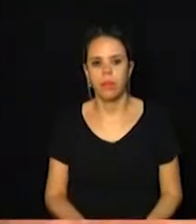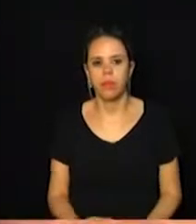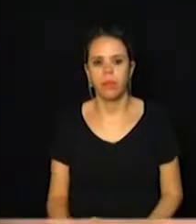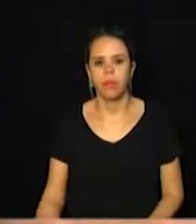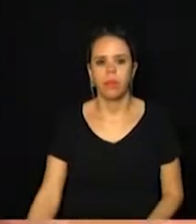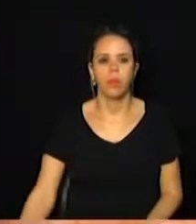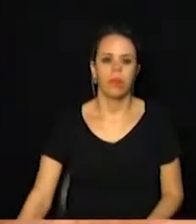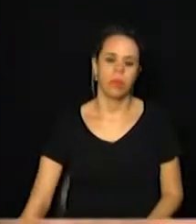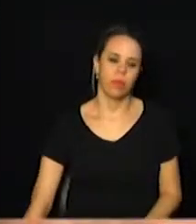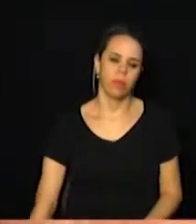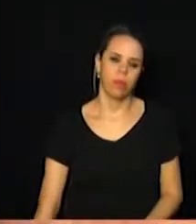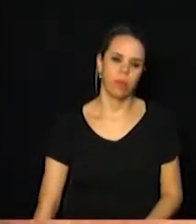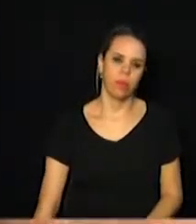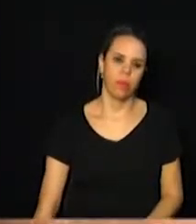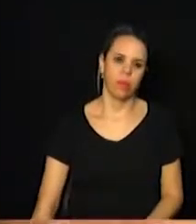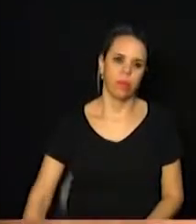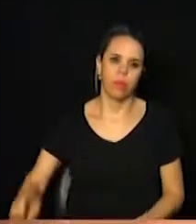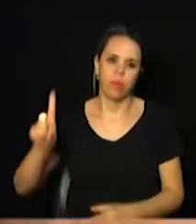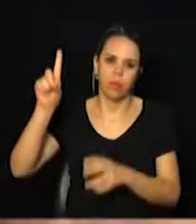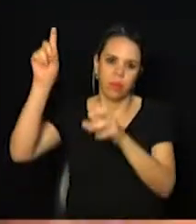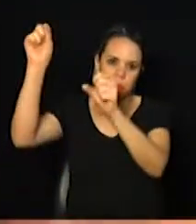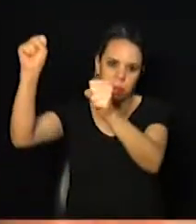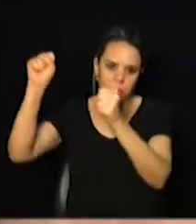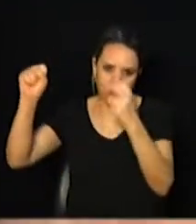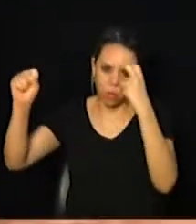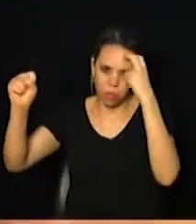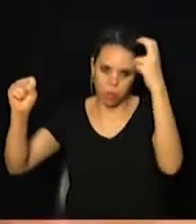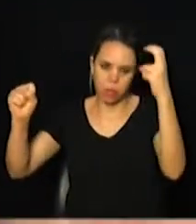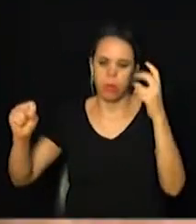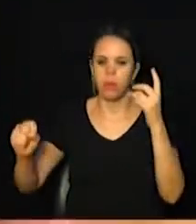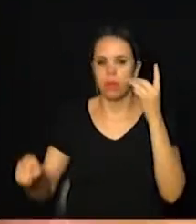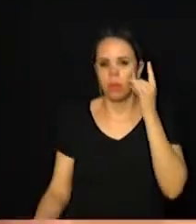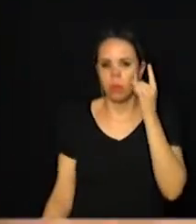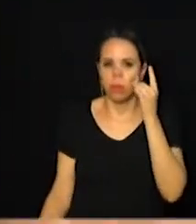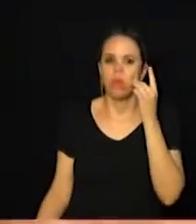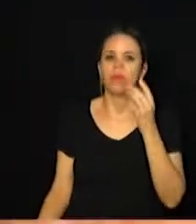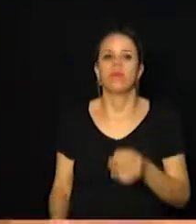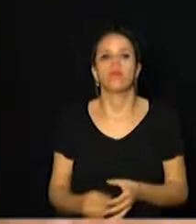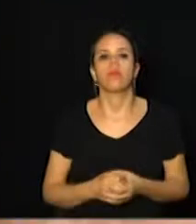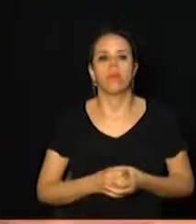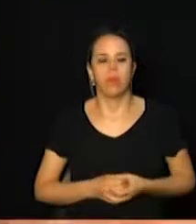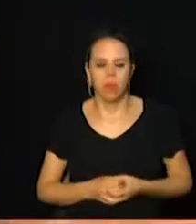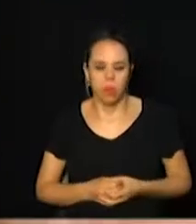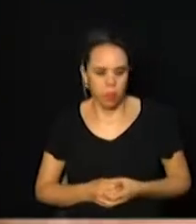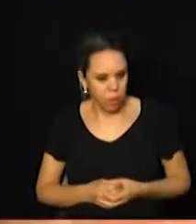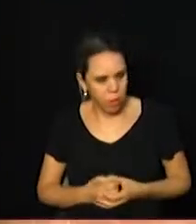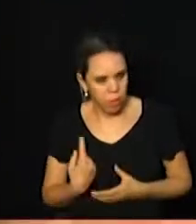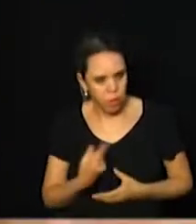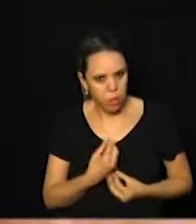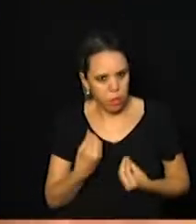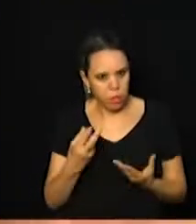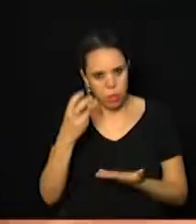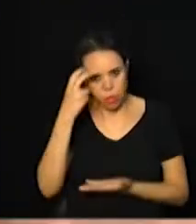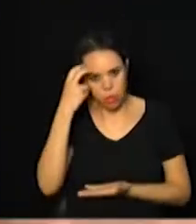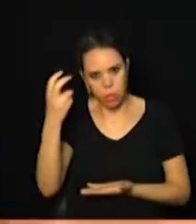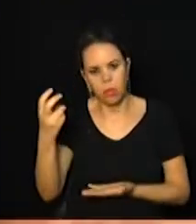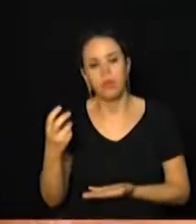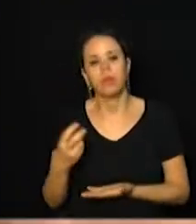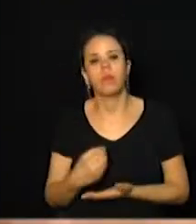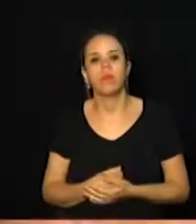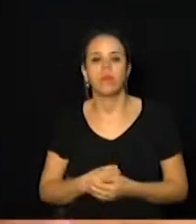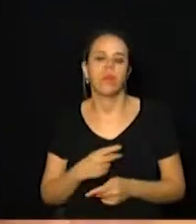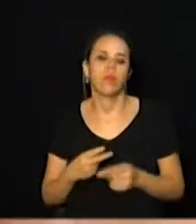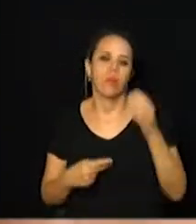o poderoso de todas as coisas vão se é tudo presente o que nos dê sabedoria esse